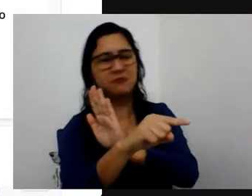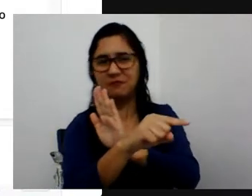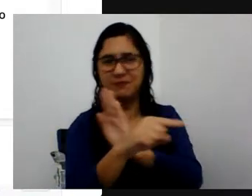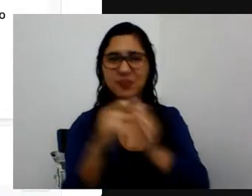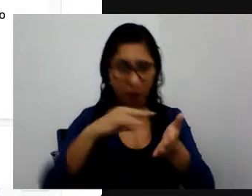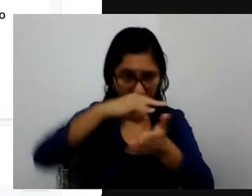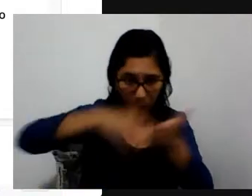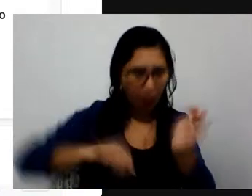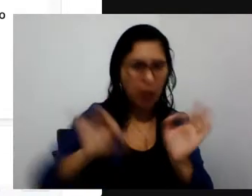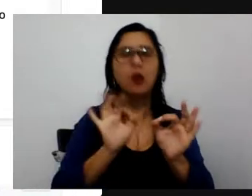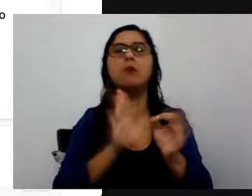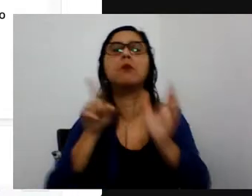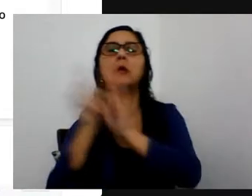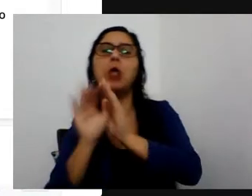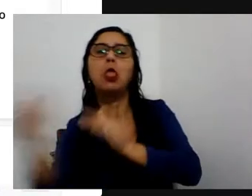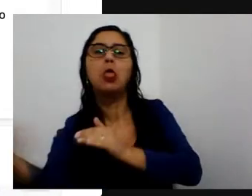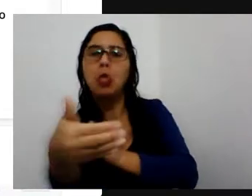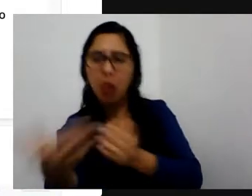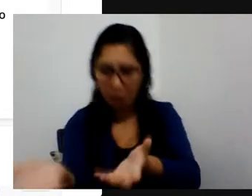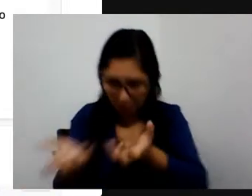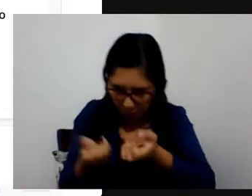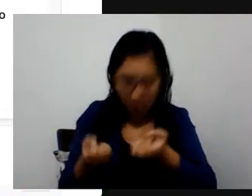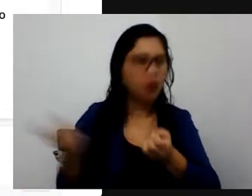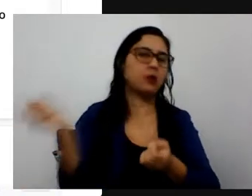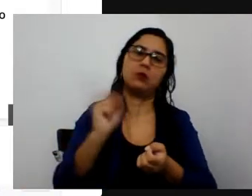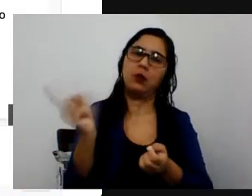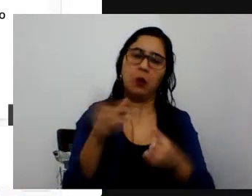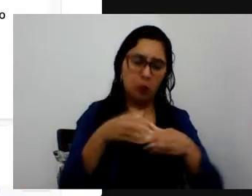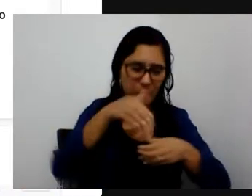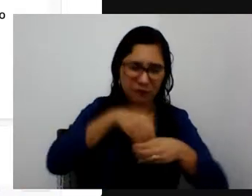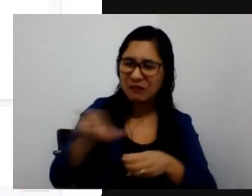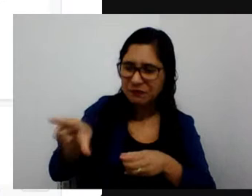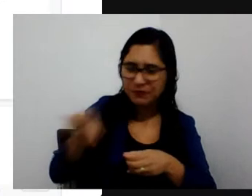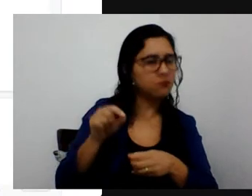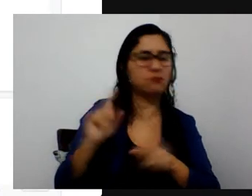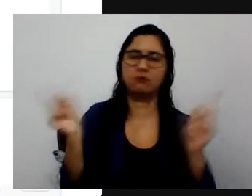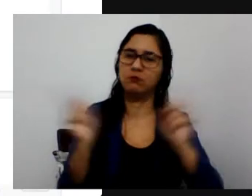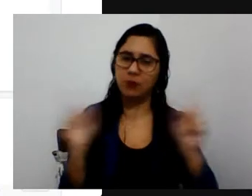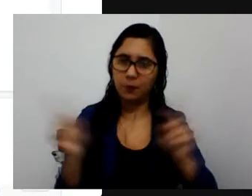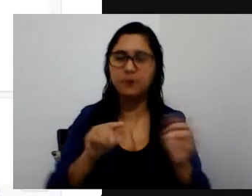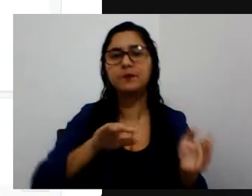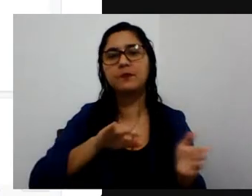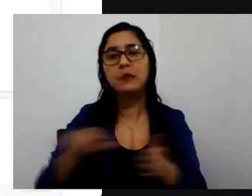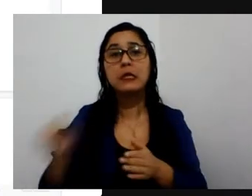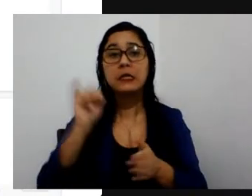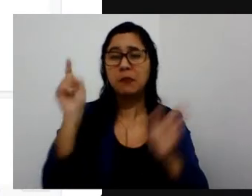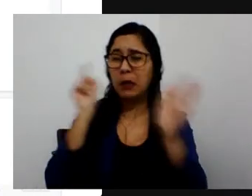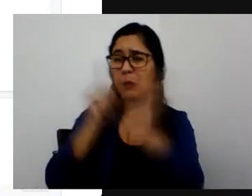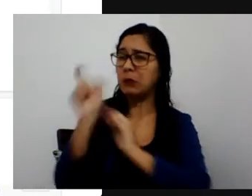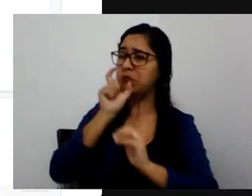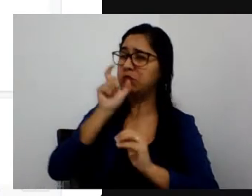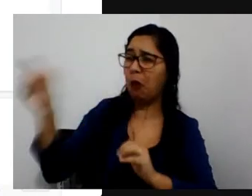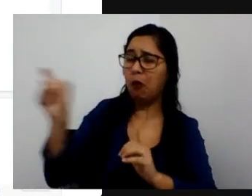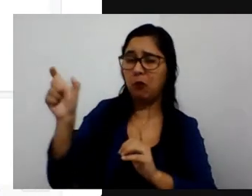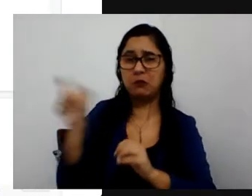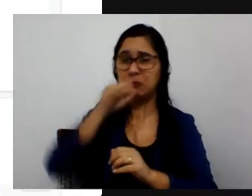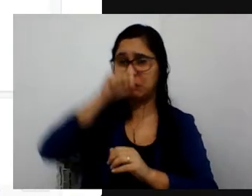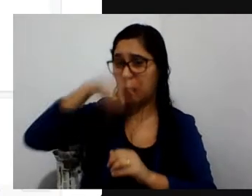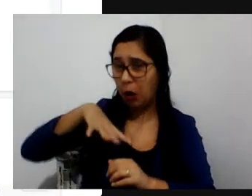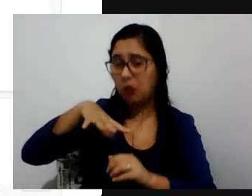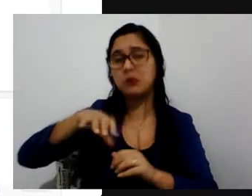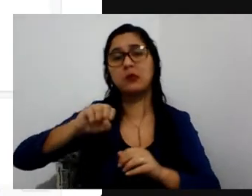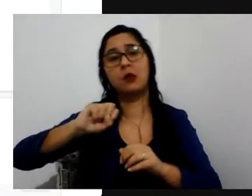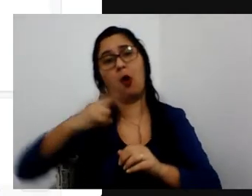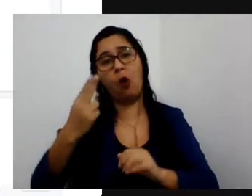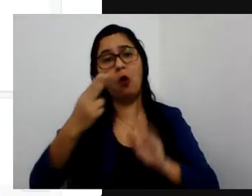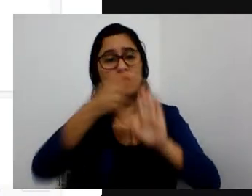foram mencionados foi aceita ou considerada pela comissão eleitoral. Perguntas ofensivas ou que não estejam dentro das normas e anseios